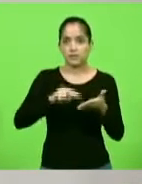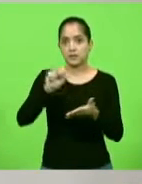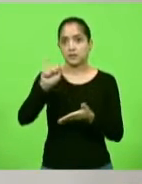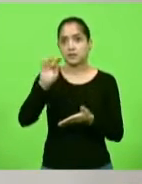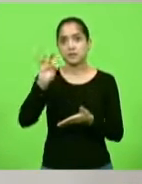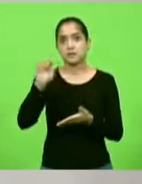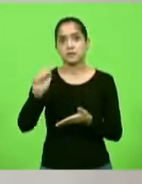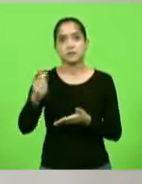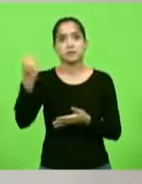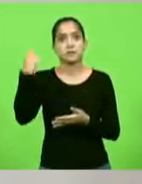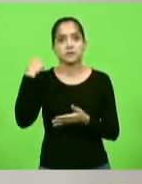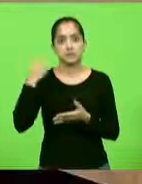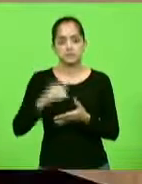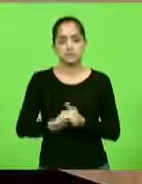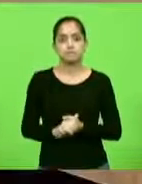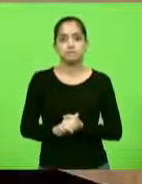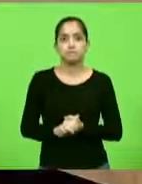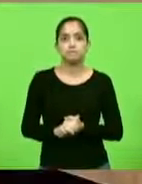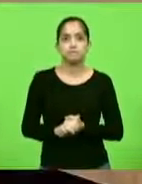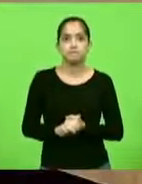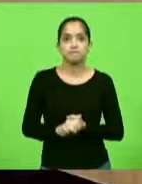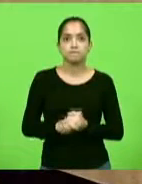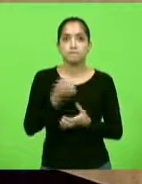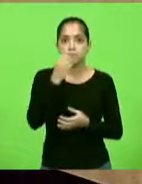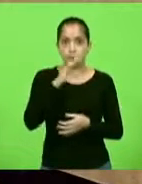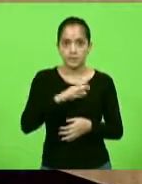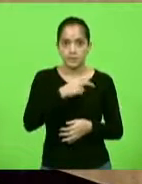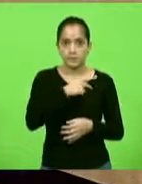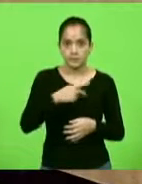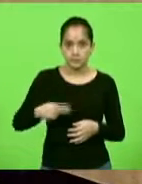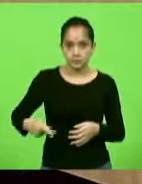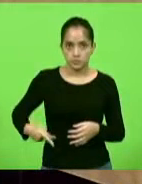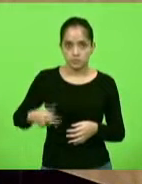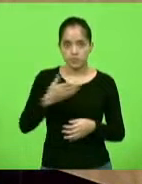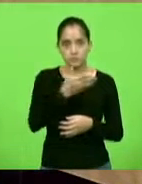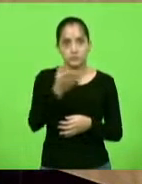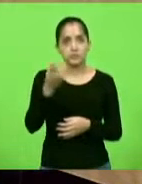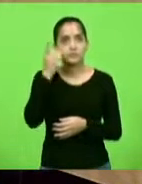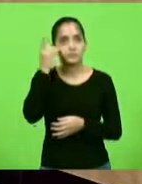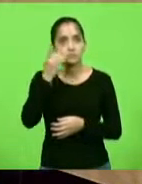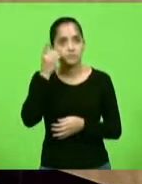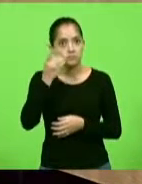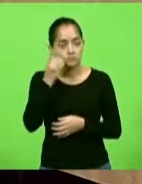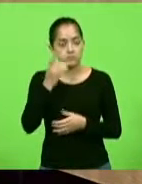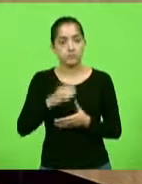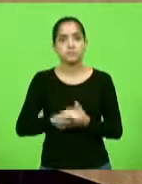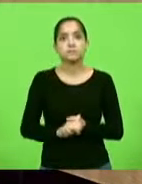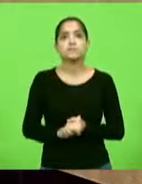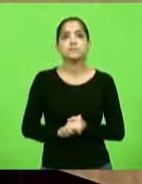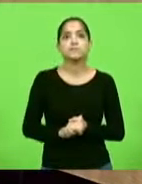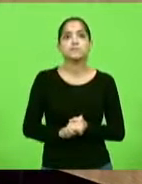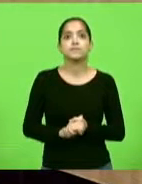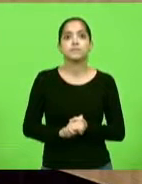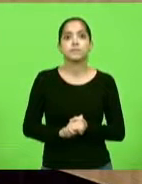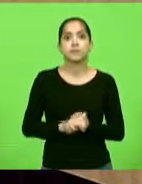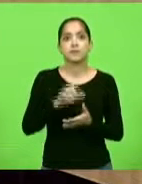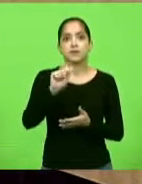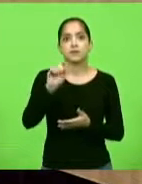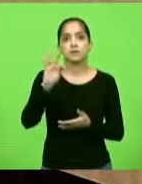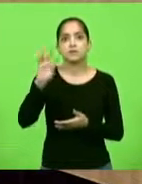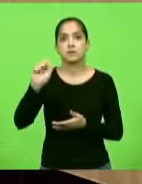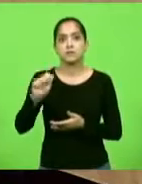da ata da sessão anterior. Boa tarde, senhor presidente, colegas deputados, cidadãos catarinenses. Ata da